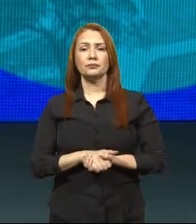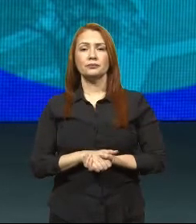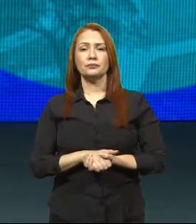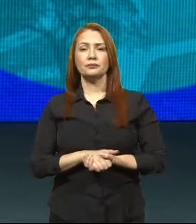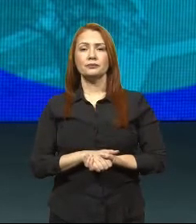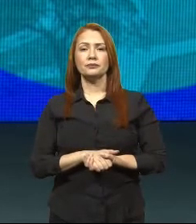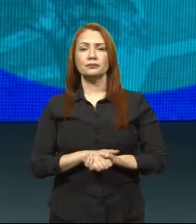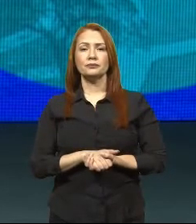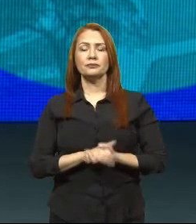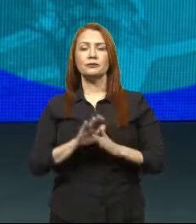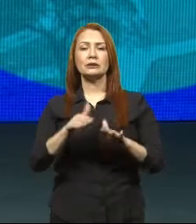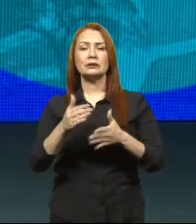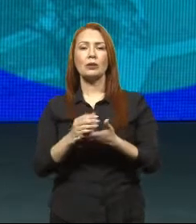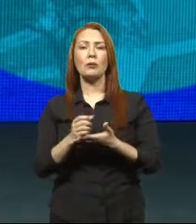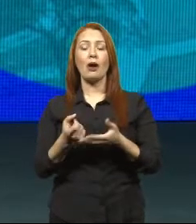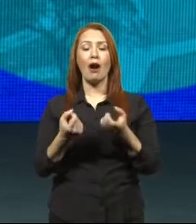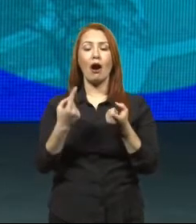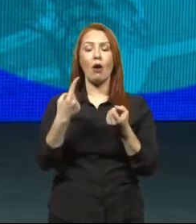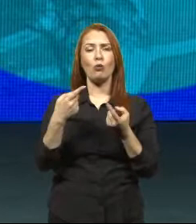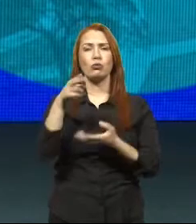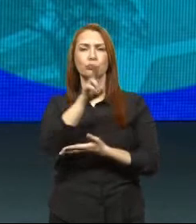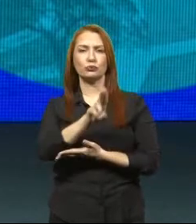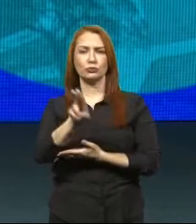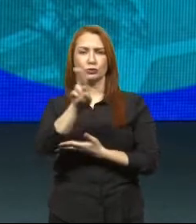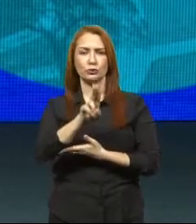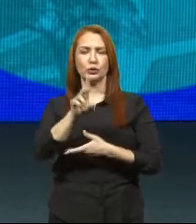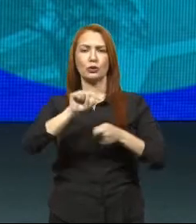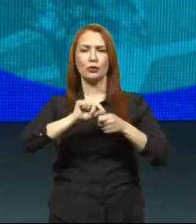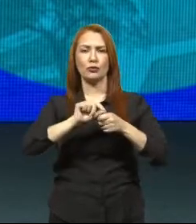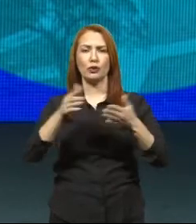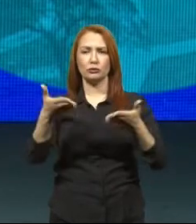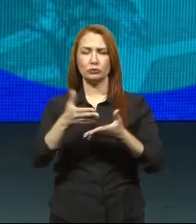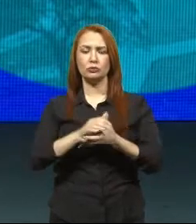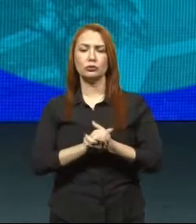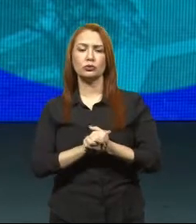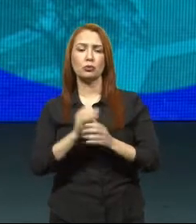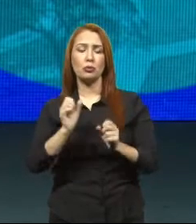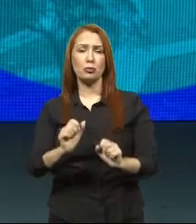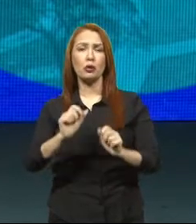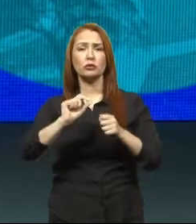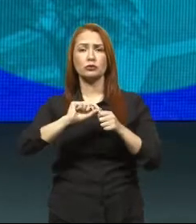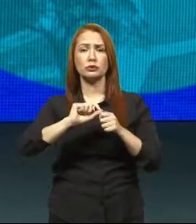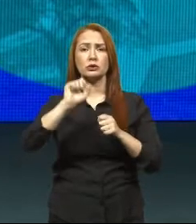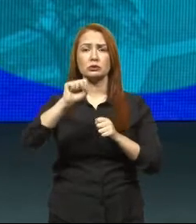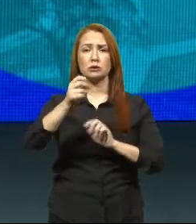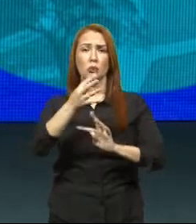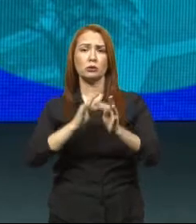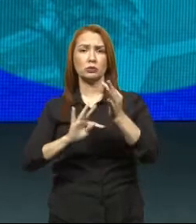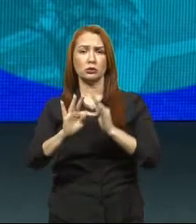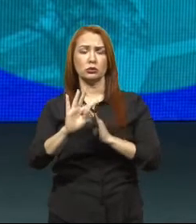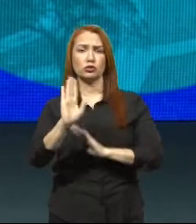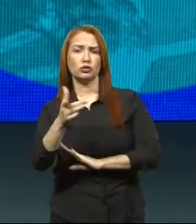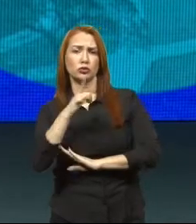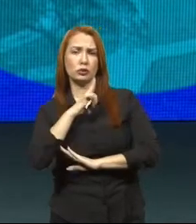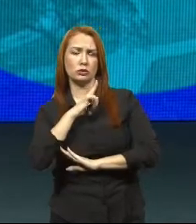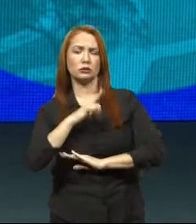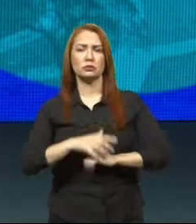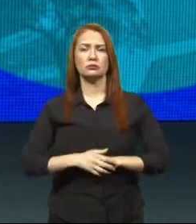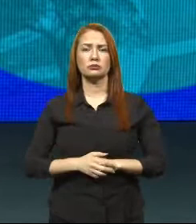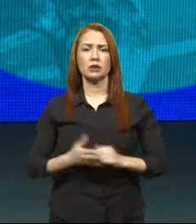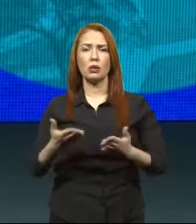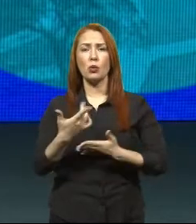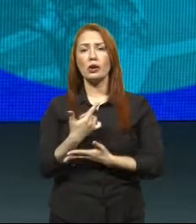algumas das utilizações que a gente faz hoje da internet, a gente vai poder fazer com as tecnologias que a gente tem. Agora,